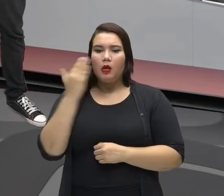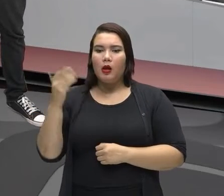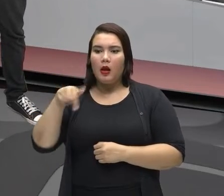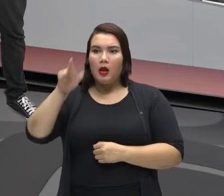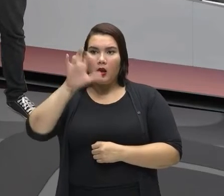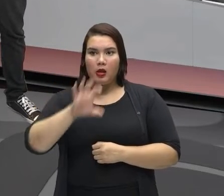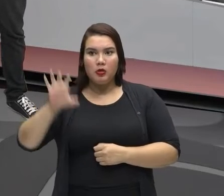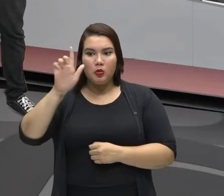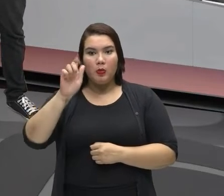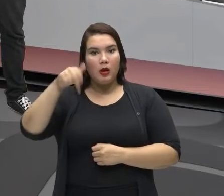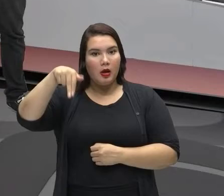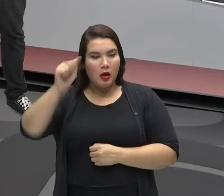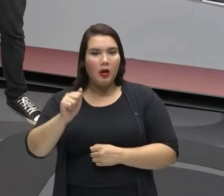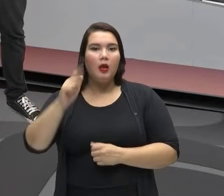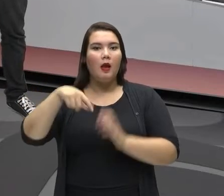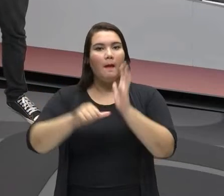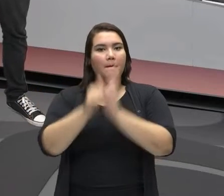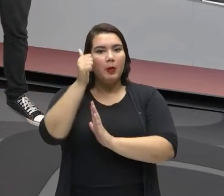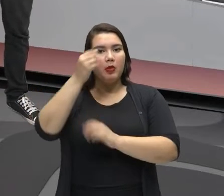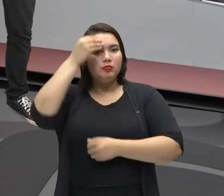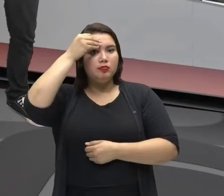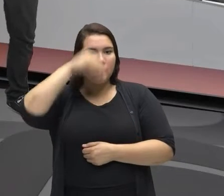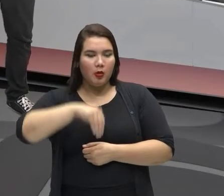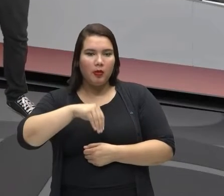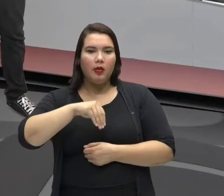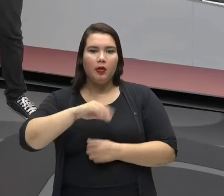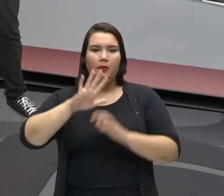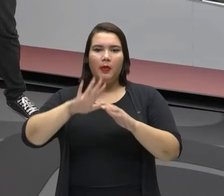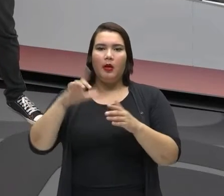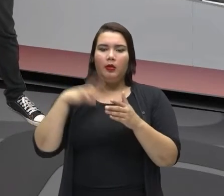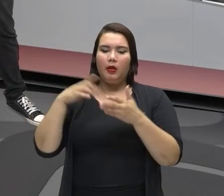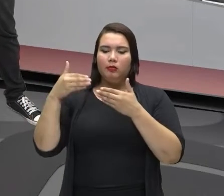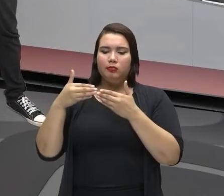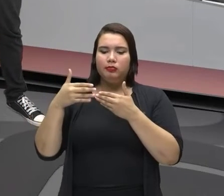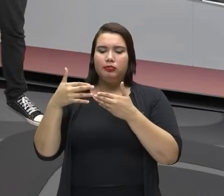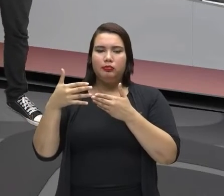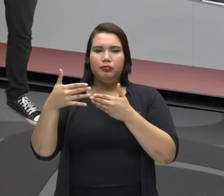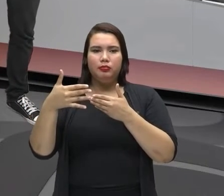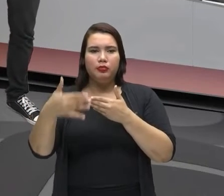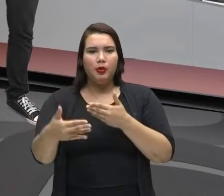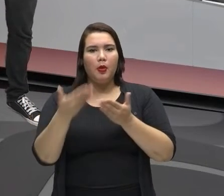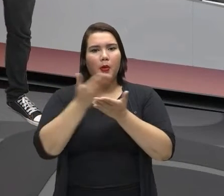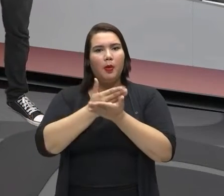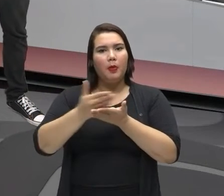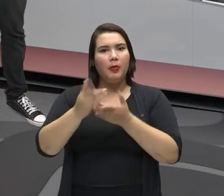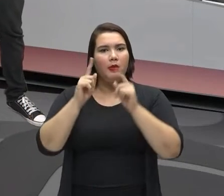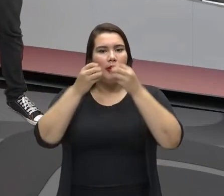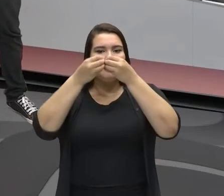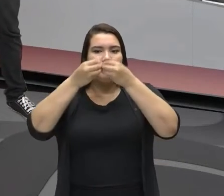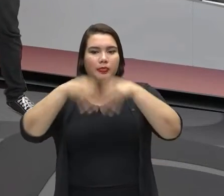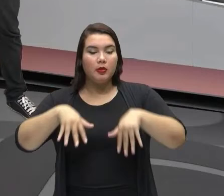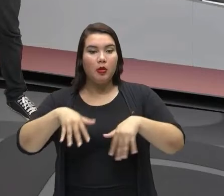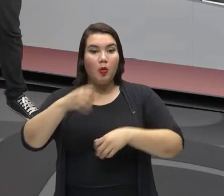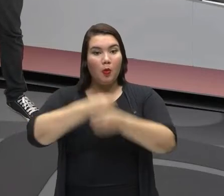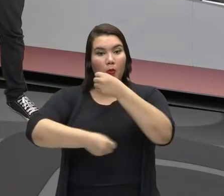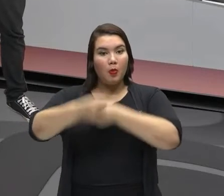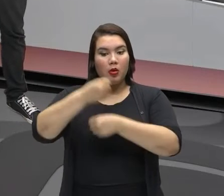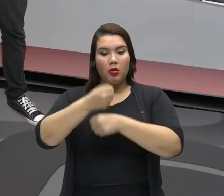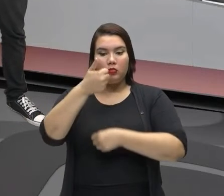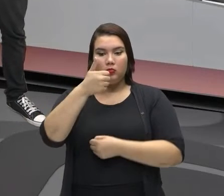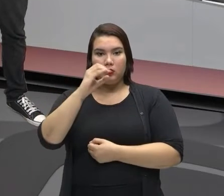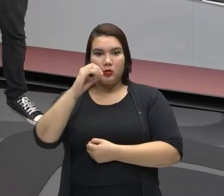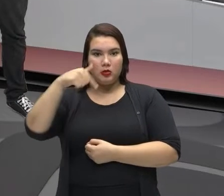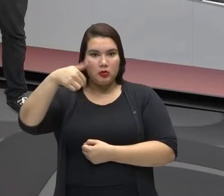iria se recusar a ceder. E eles foram enfraquecendo ao longo do tempo, e no ano de 1076,